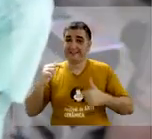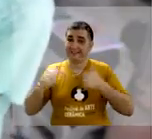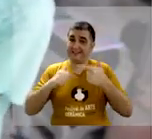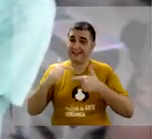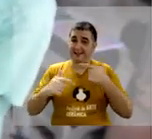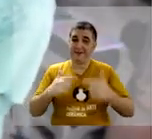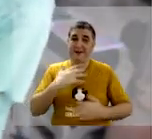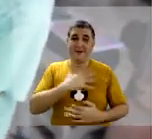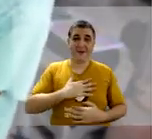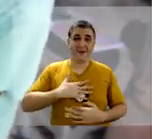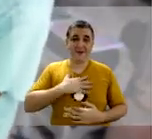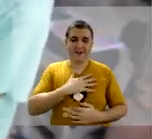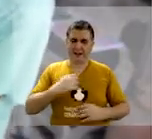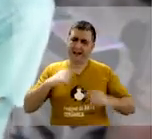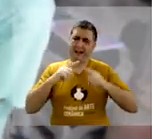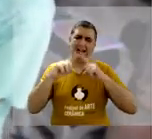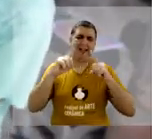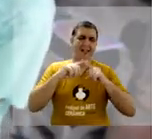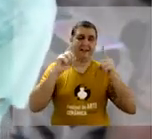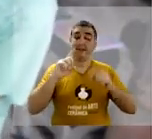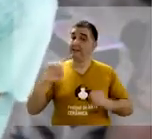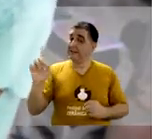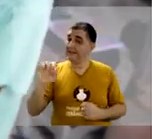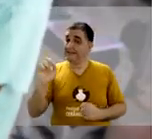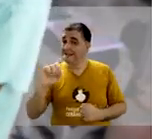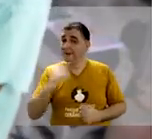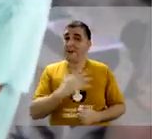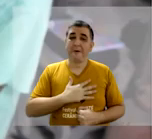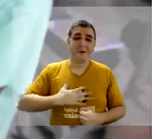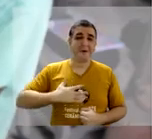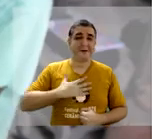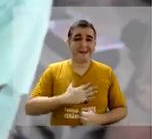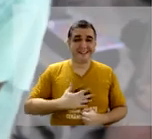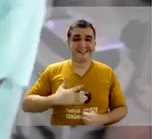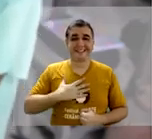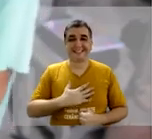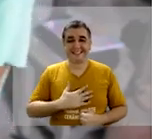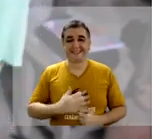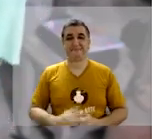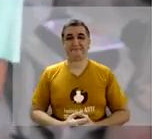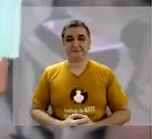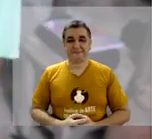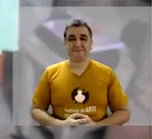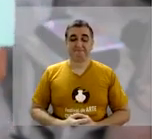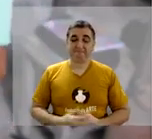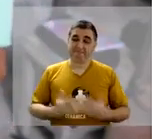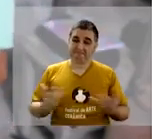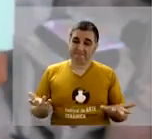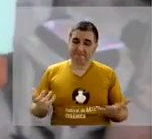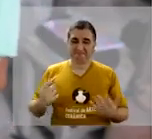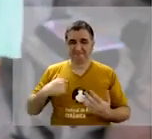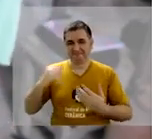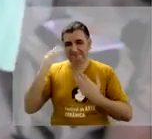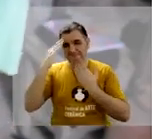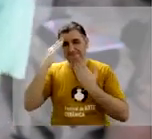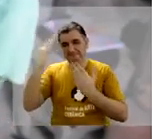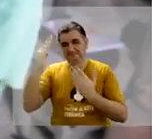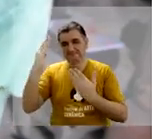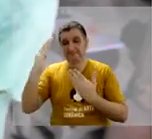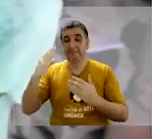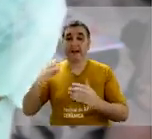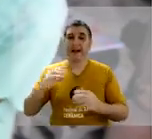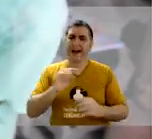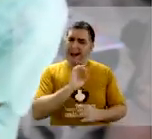eu fui e sou muito feliz fazendo isso aqui. Eu não tenho nada a reclamar, porque a pessoa tem que fazer aquilo que gosta,